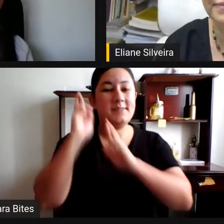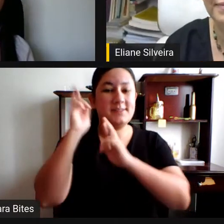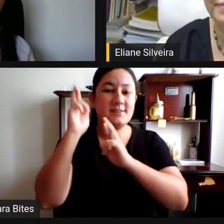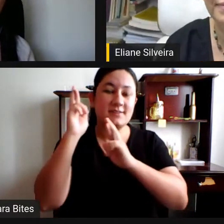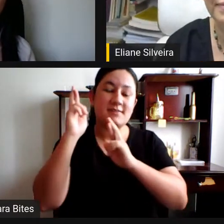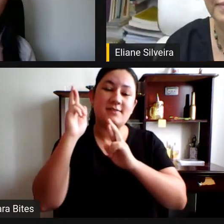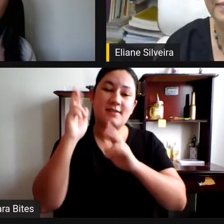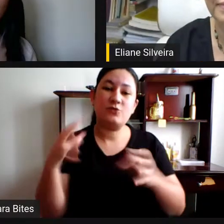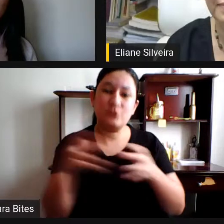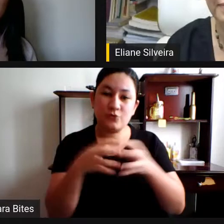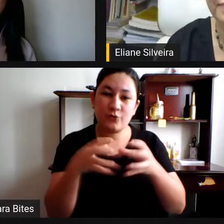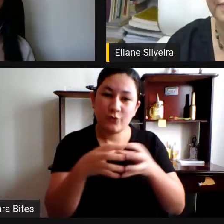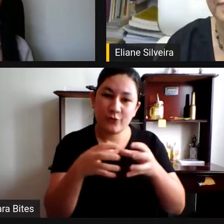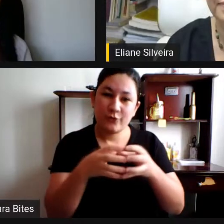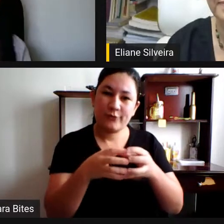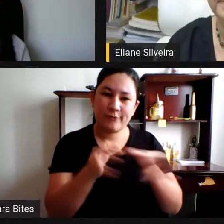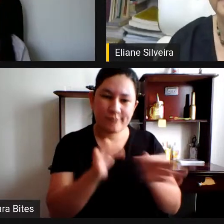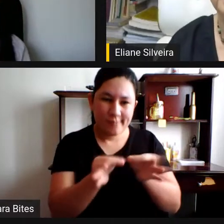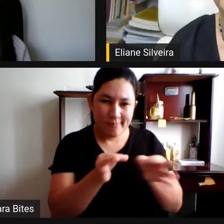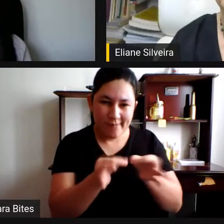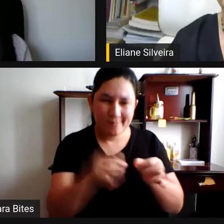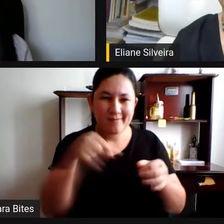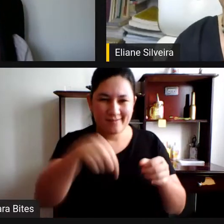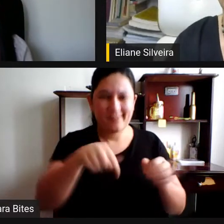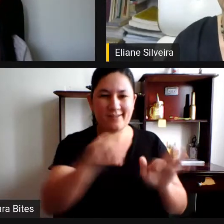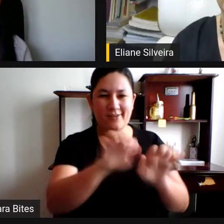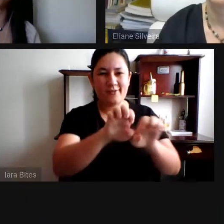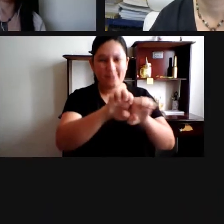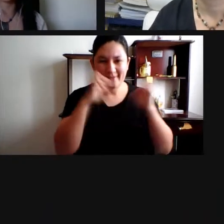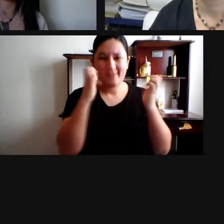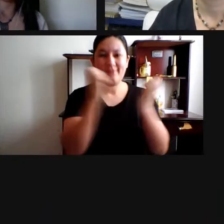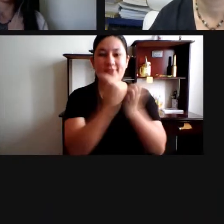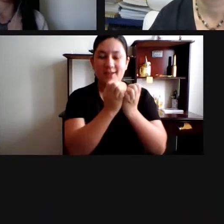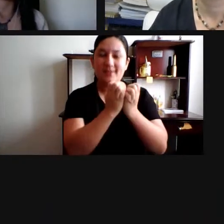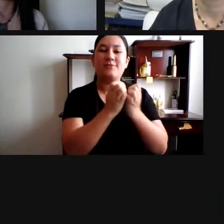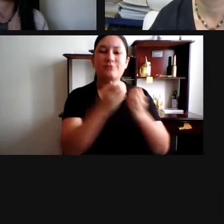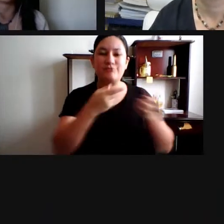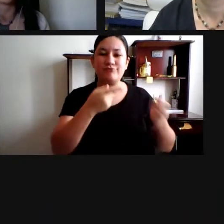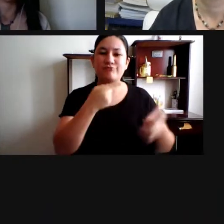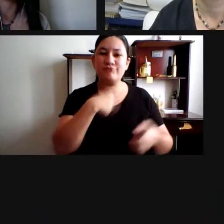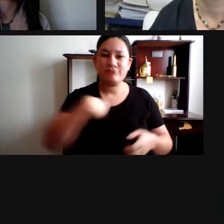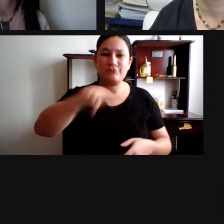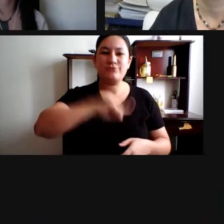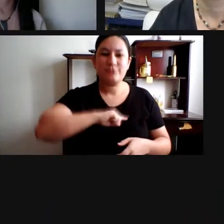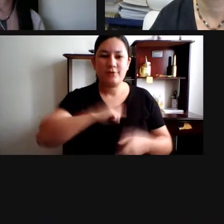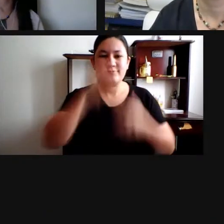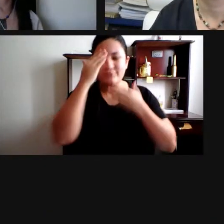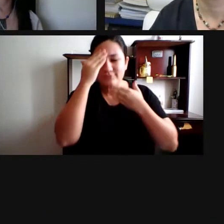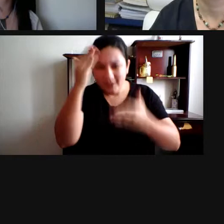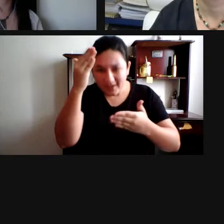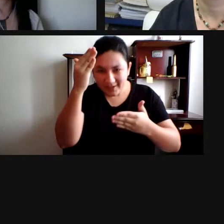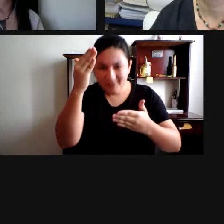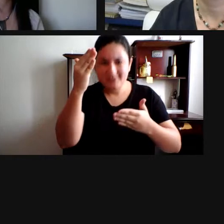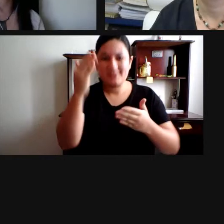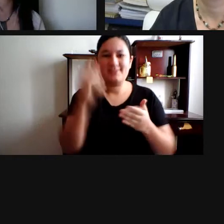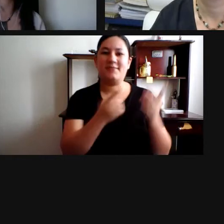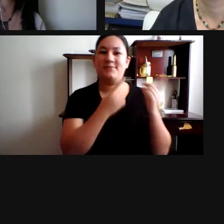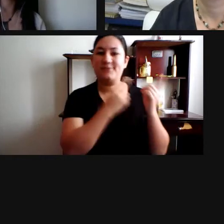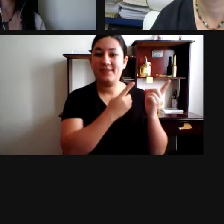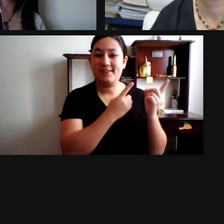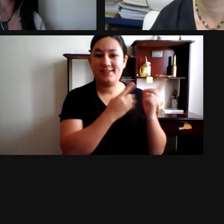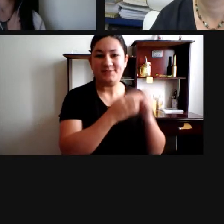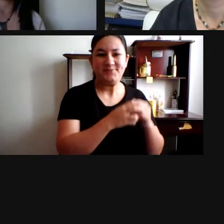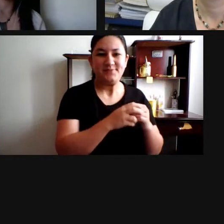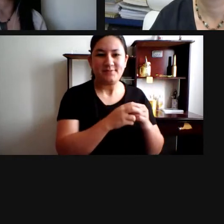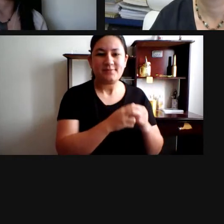aceito o nosso convite e se disponibilizado a estar conosco hoje, nessa manhã, tecendo aí considerações que